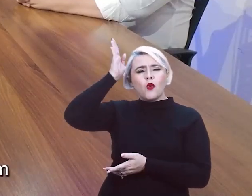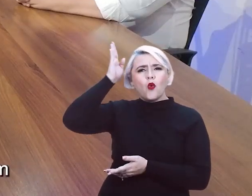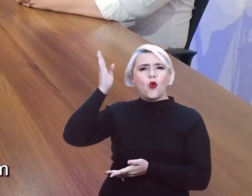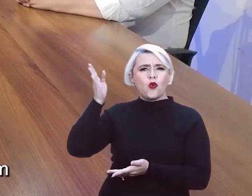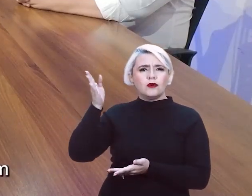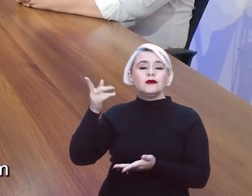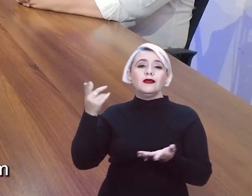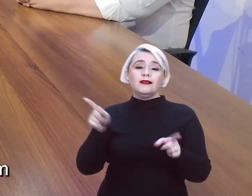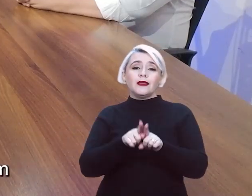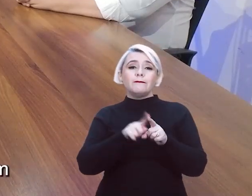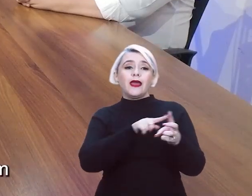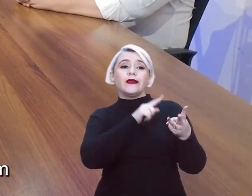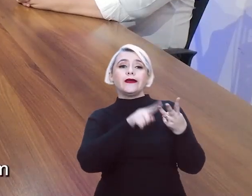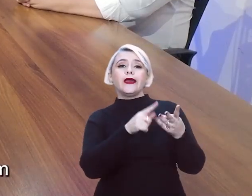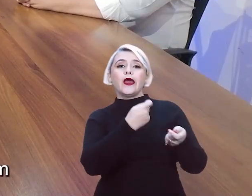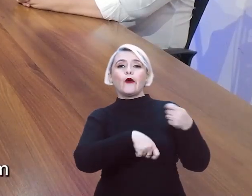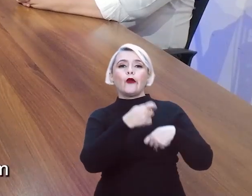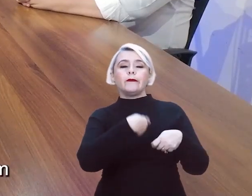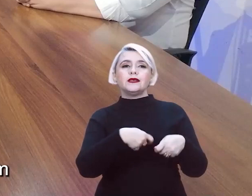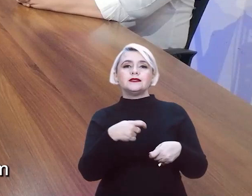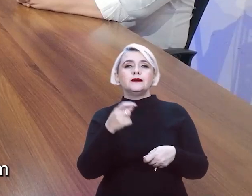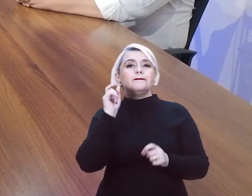capital, claro, o capitalismo selvagem,